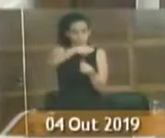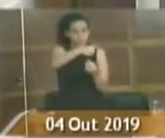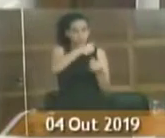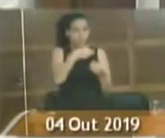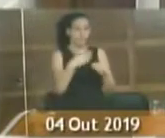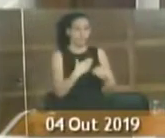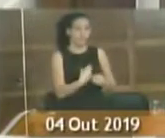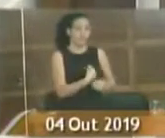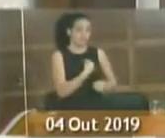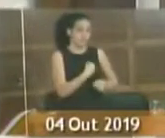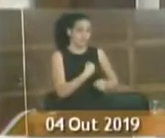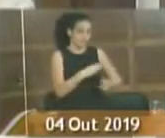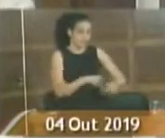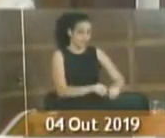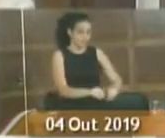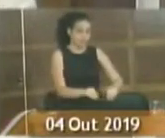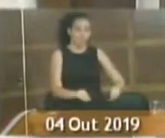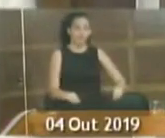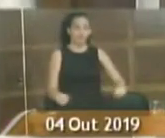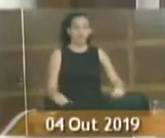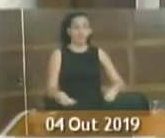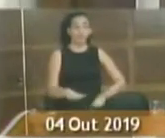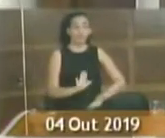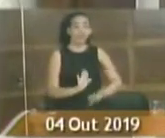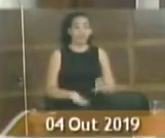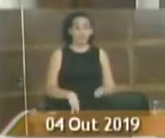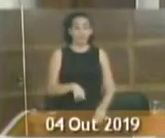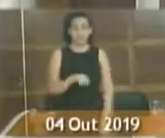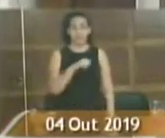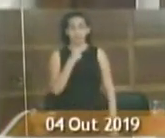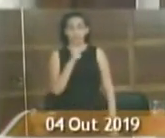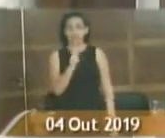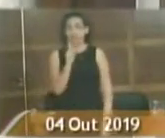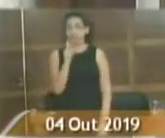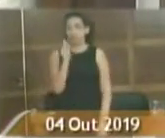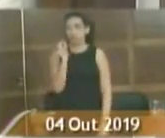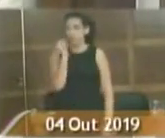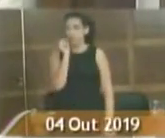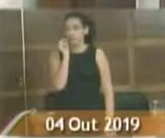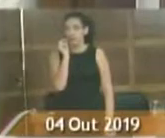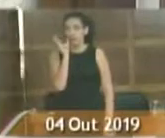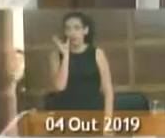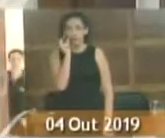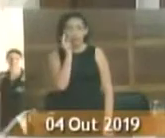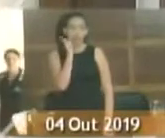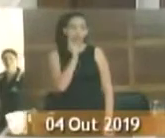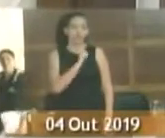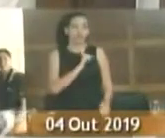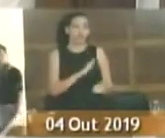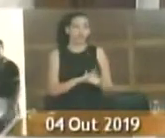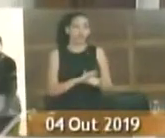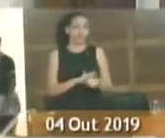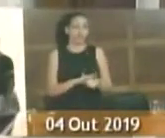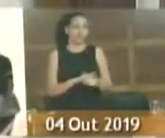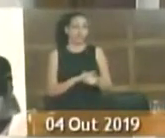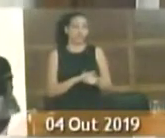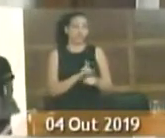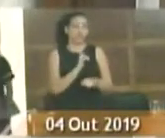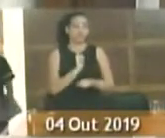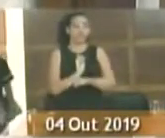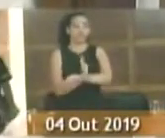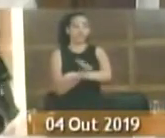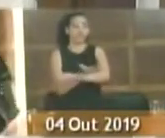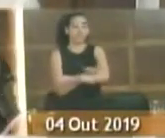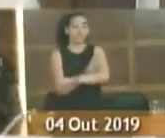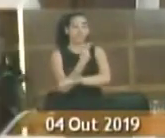solo contaminado? Então, às vezes, você, o seu gatinho está com a doença e na sua casa tem um jardim